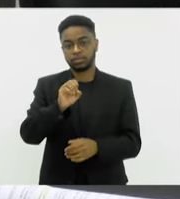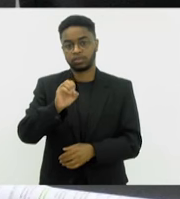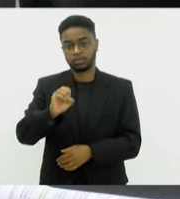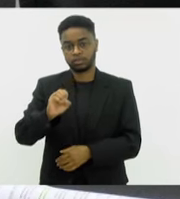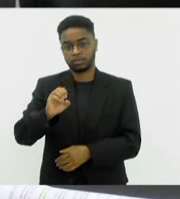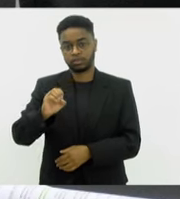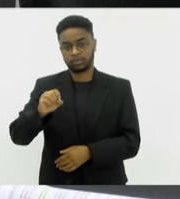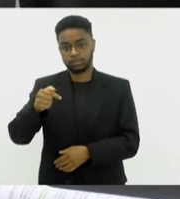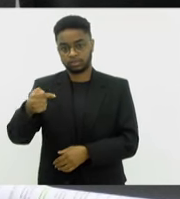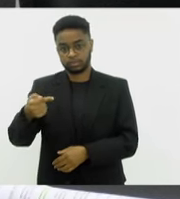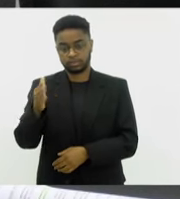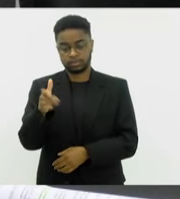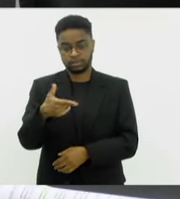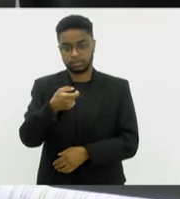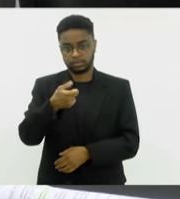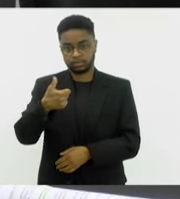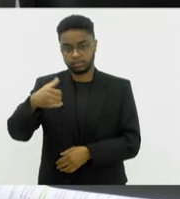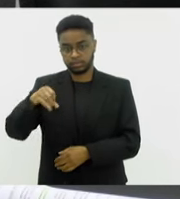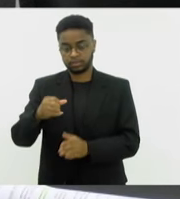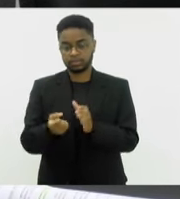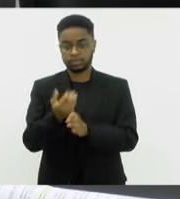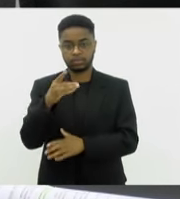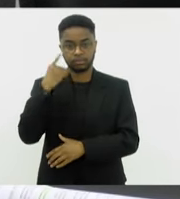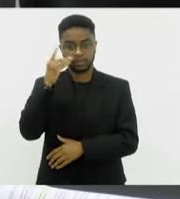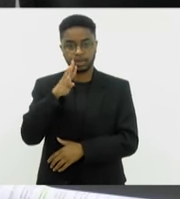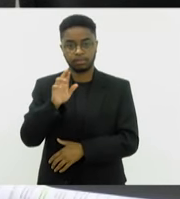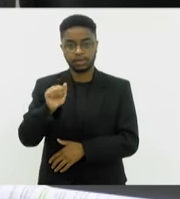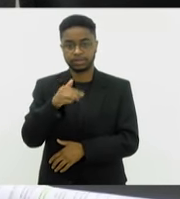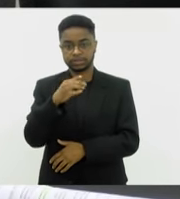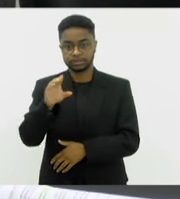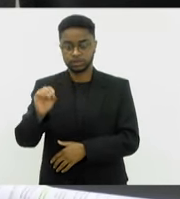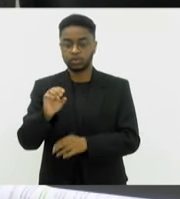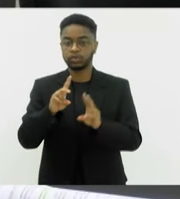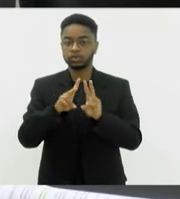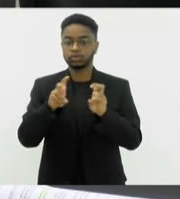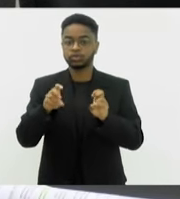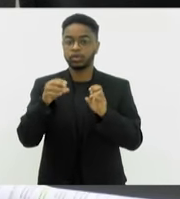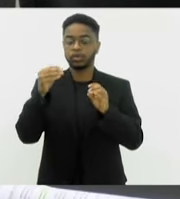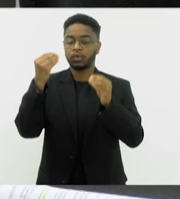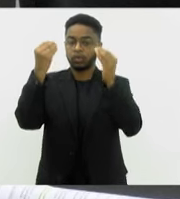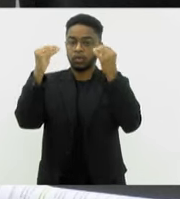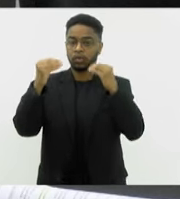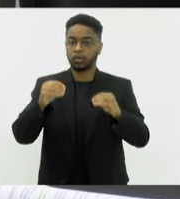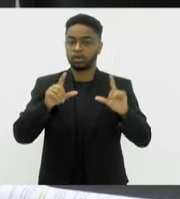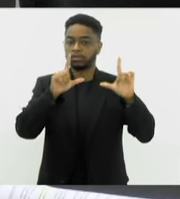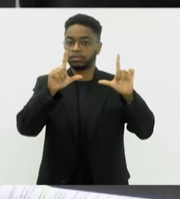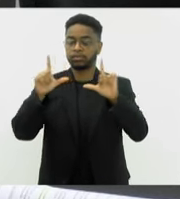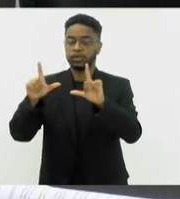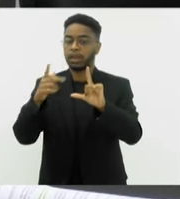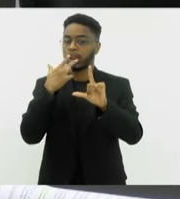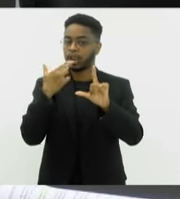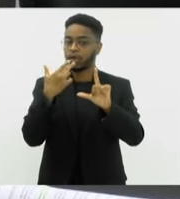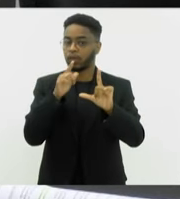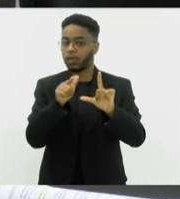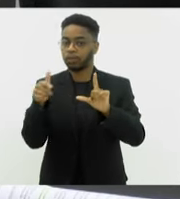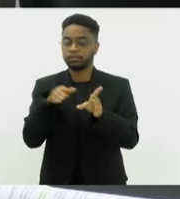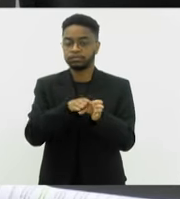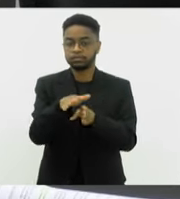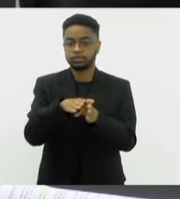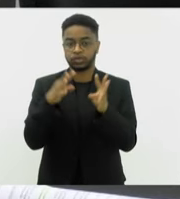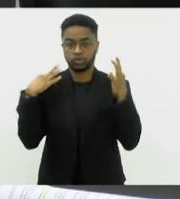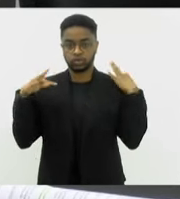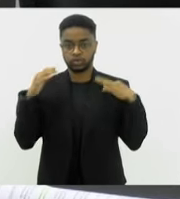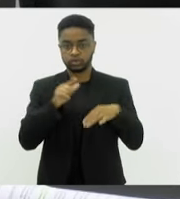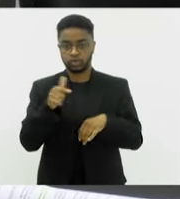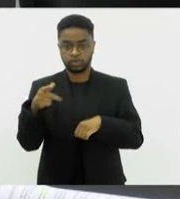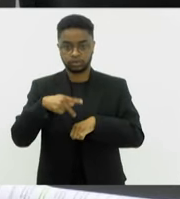2019, autoria do deputado Brazão, que dispõe sobre a instalação de sinalização informativa em idiomas estrangeiros para orientação dos turistas de outros